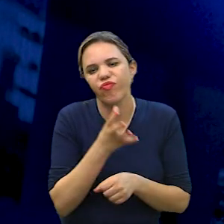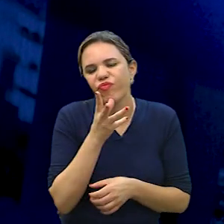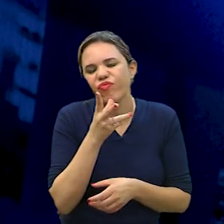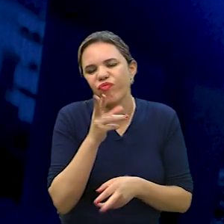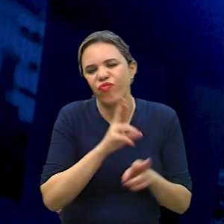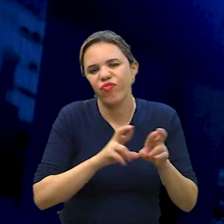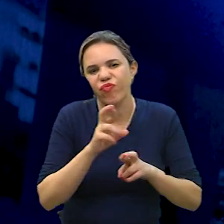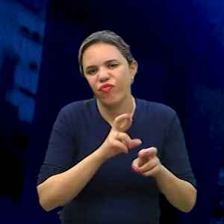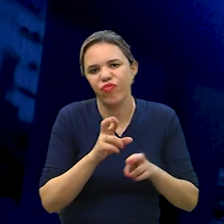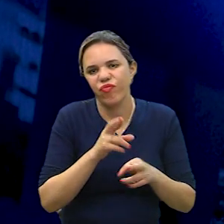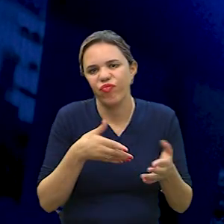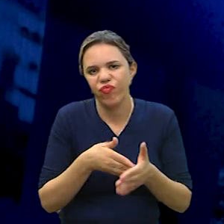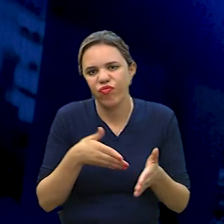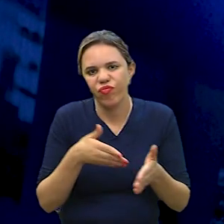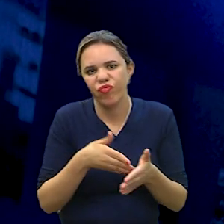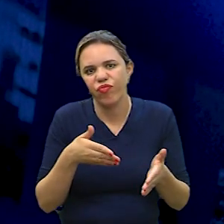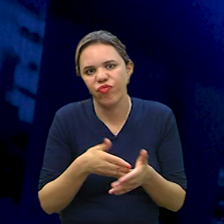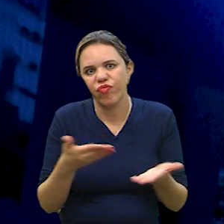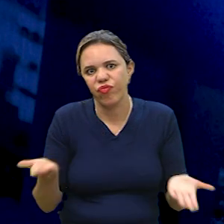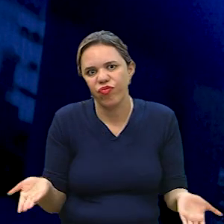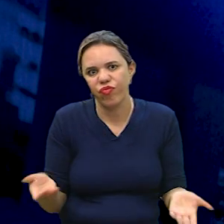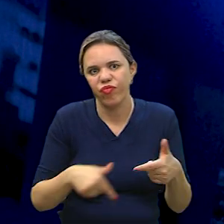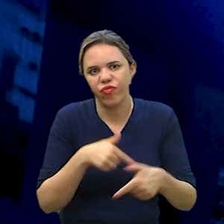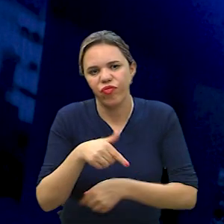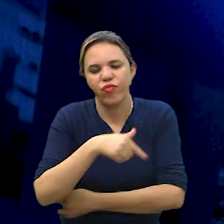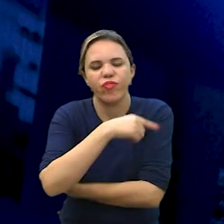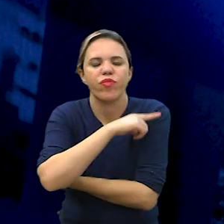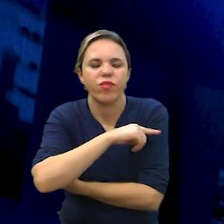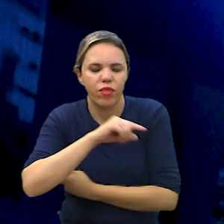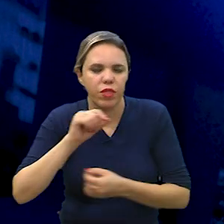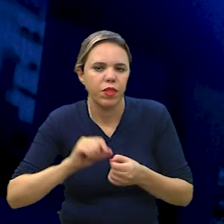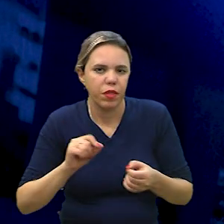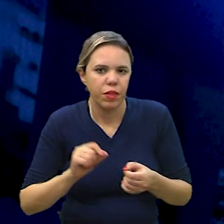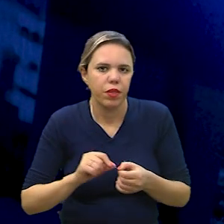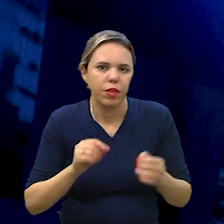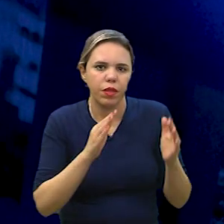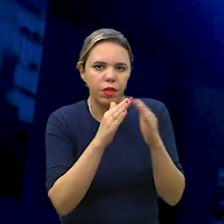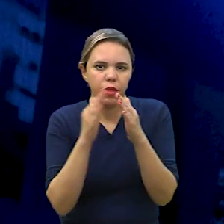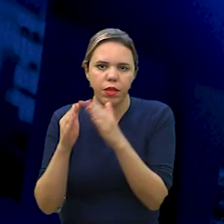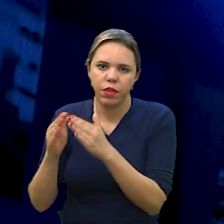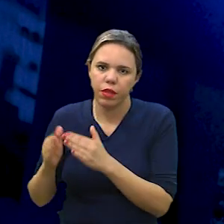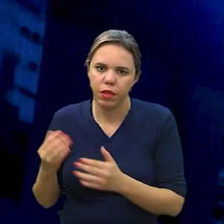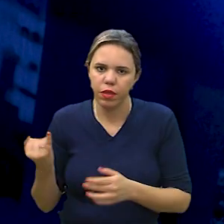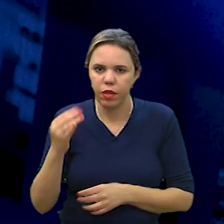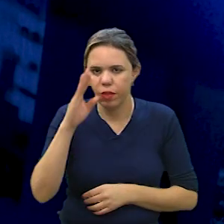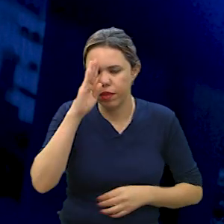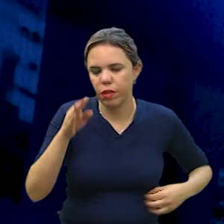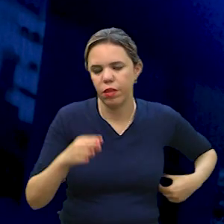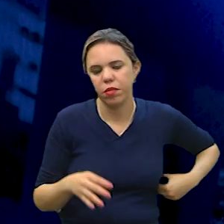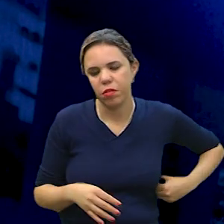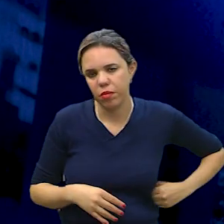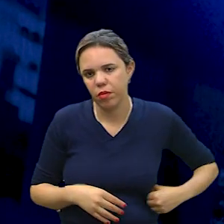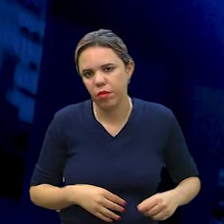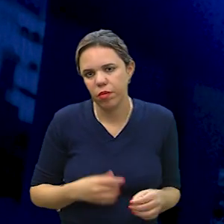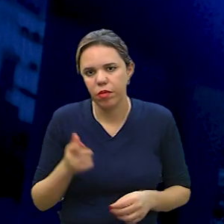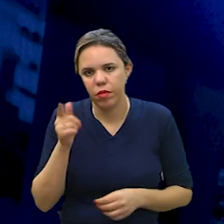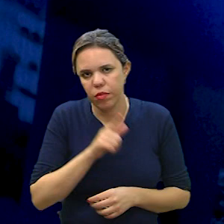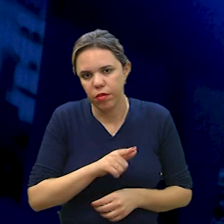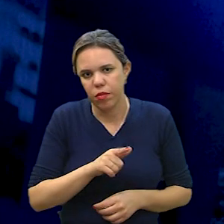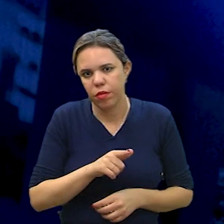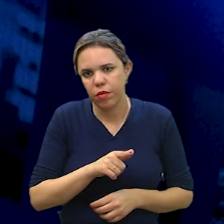em análise e não conseguia. Então, esse trabalho que a gente fez nas casas foi fundamental para